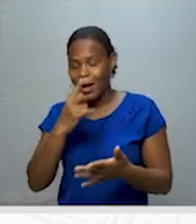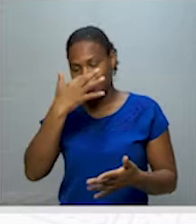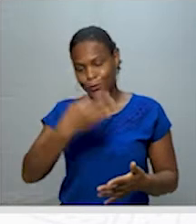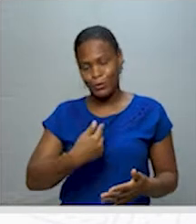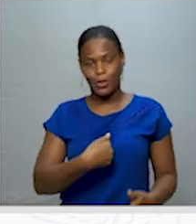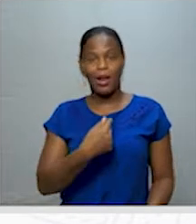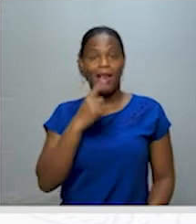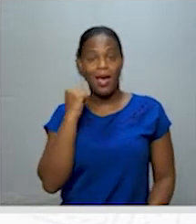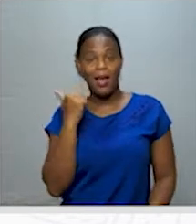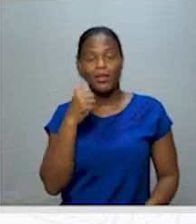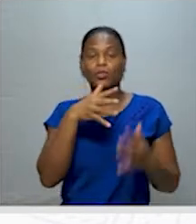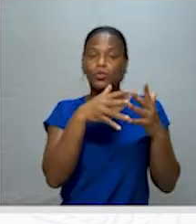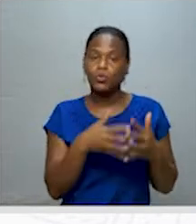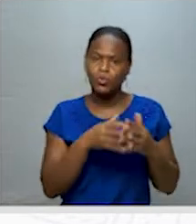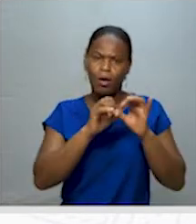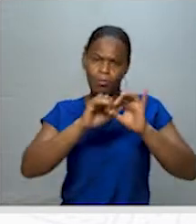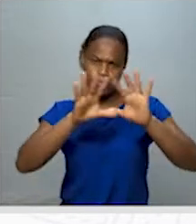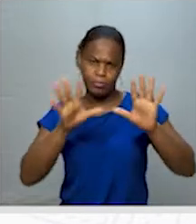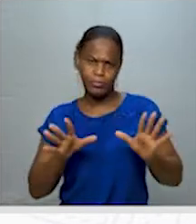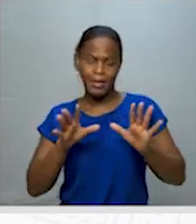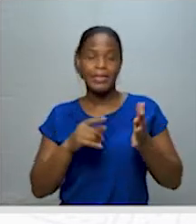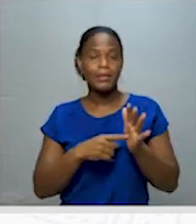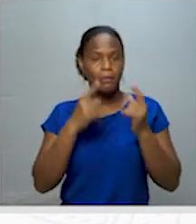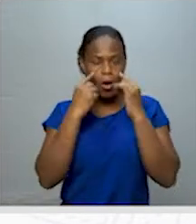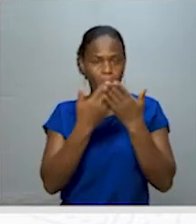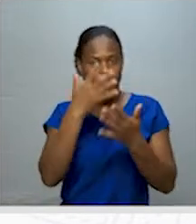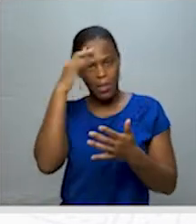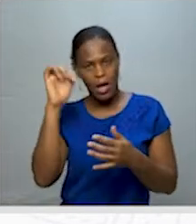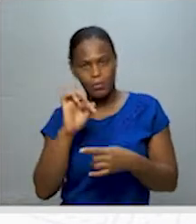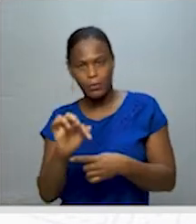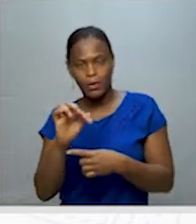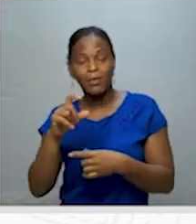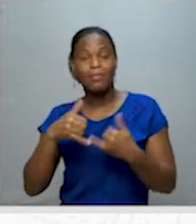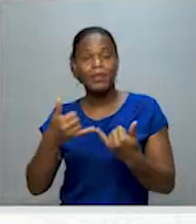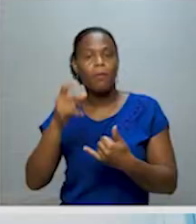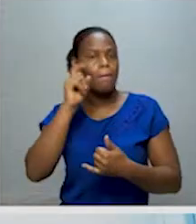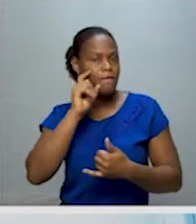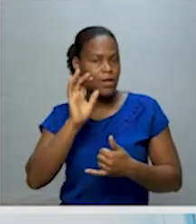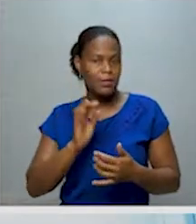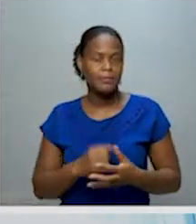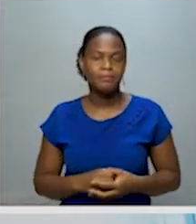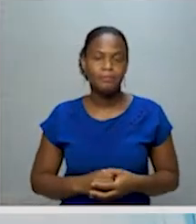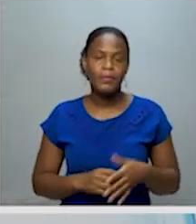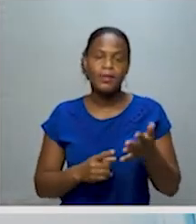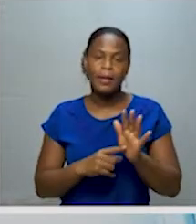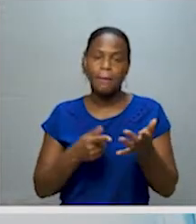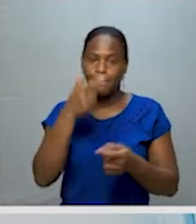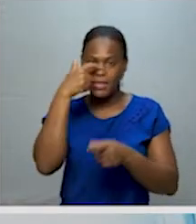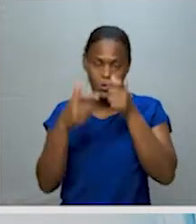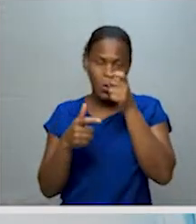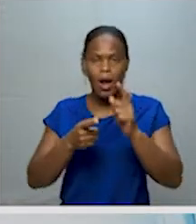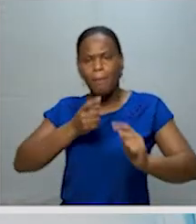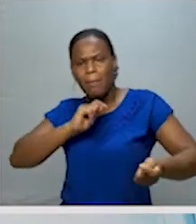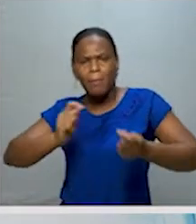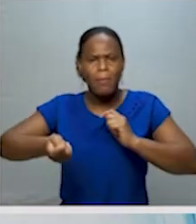nela. Tem uma estrutura bem definida, apresenta a sua tese e depois a defende. Então, uma pessoa vai